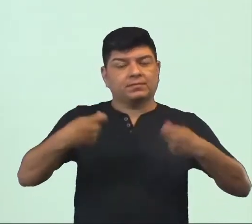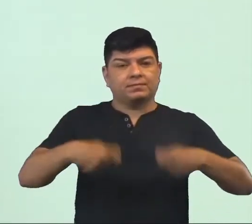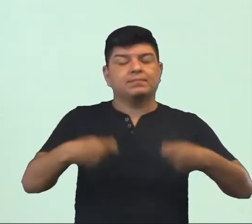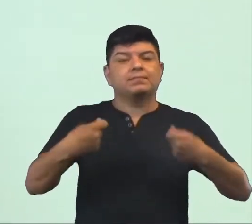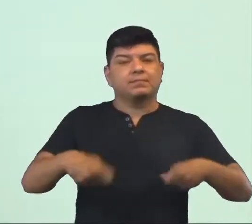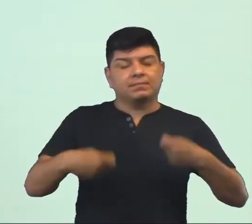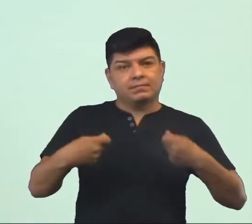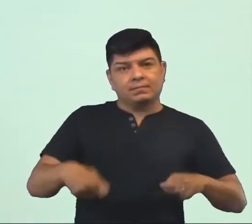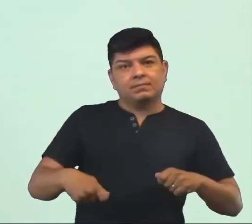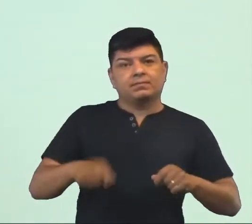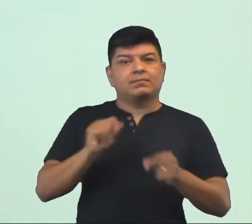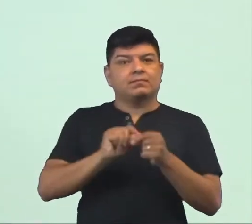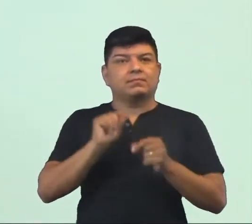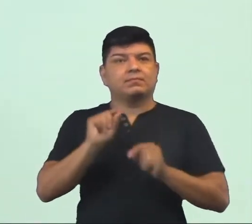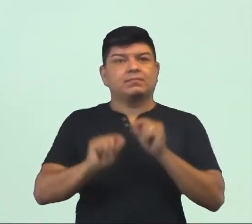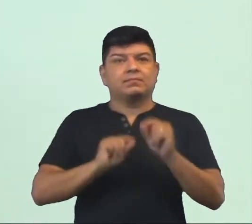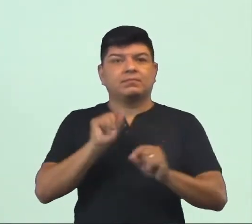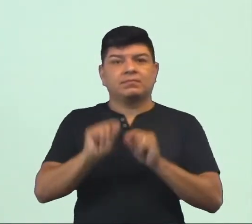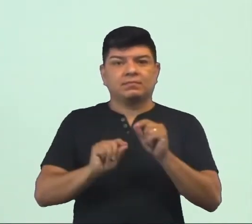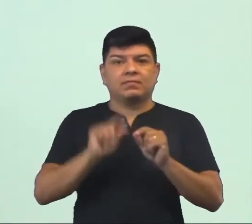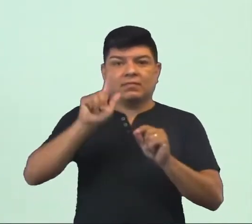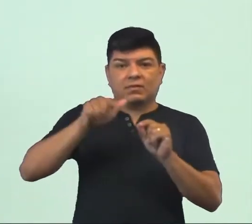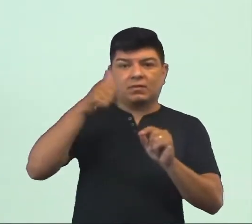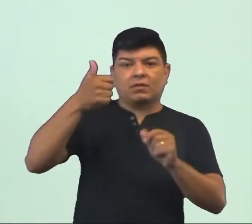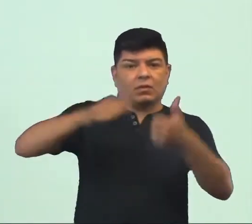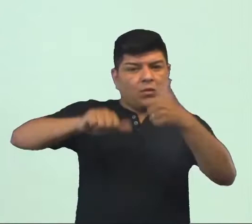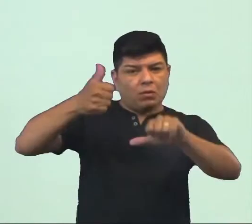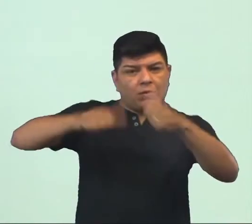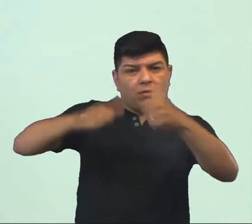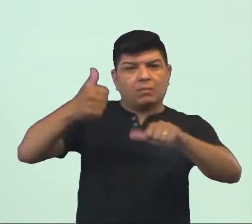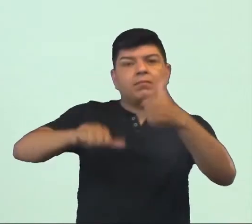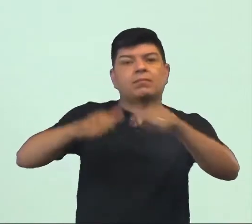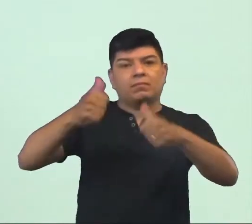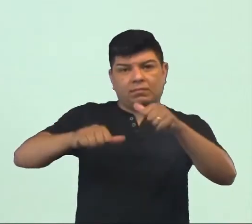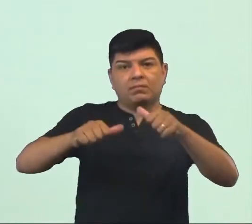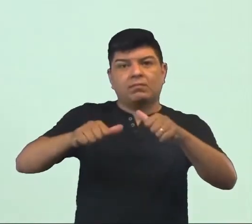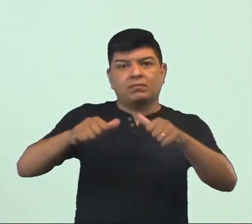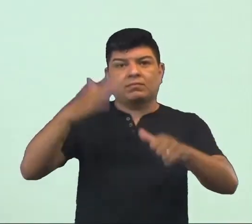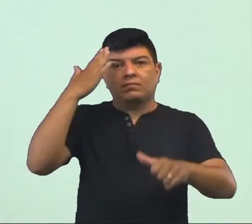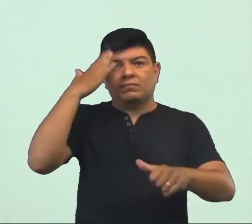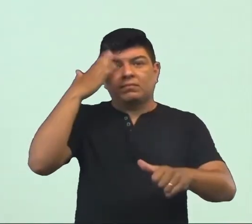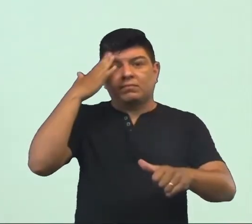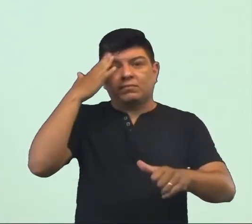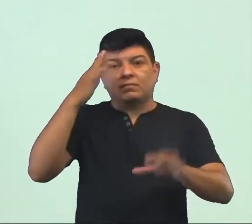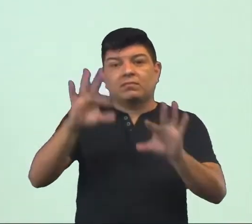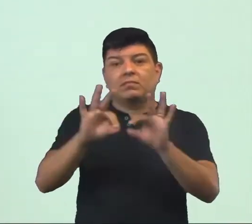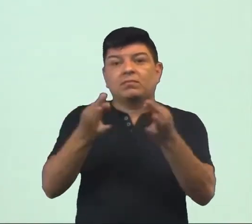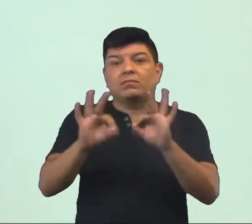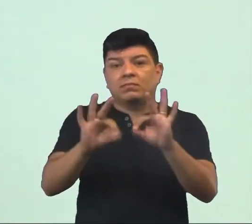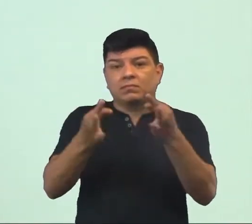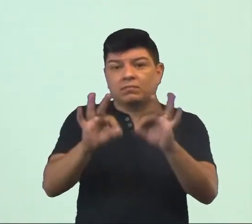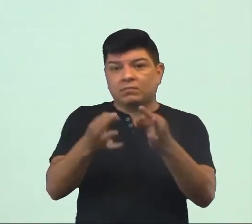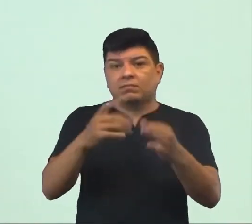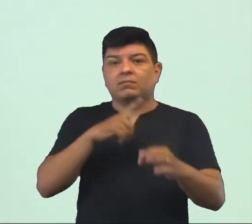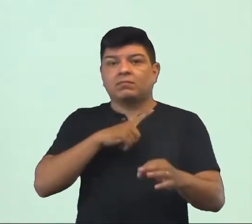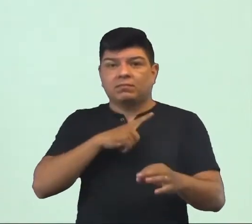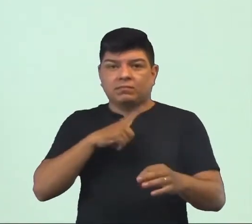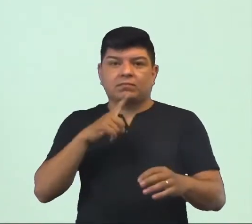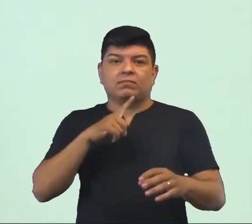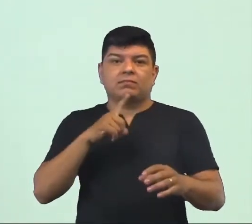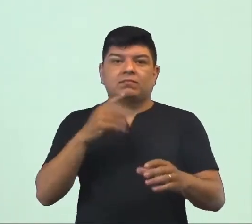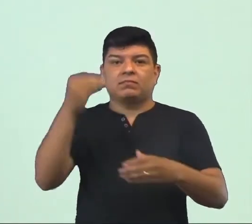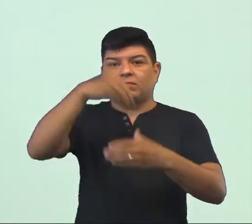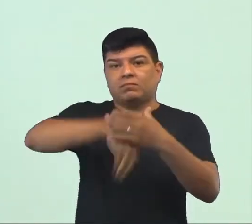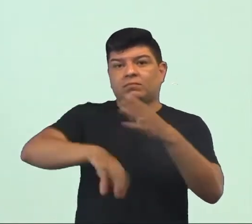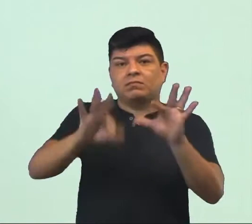necessitar, né? Para fazer outro tipo de análise, que é a análise sintática, né? Para saber a função que uma certa classe gramatical desempenha dentro